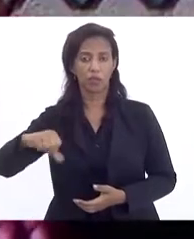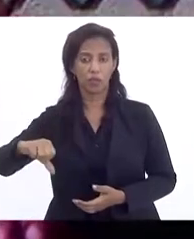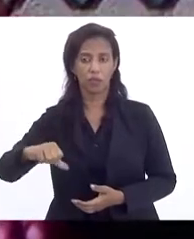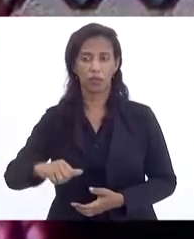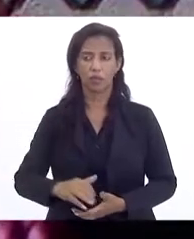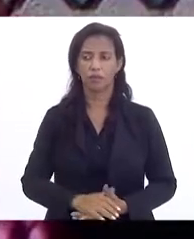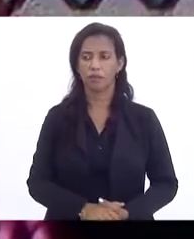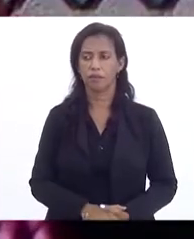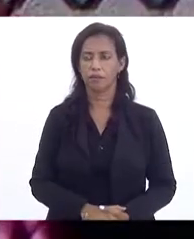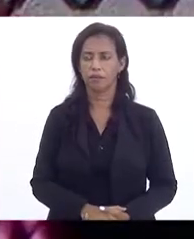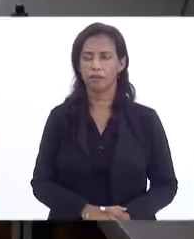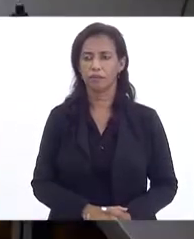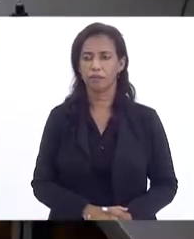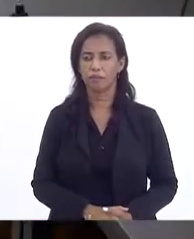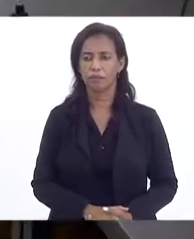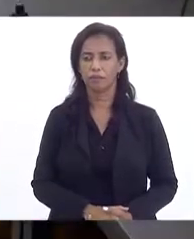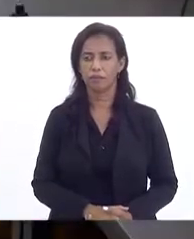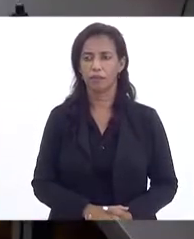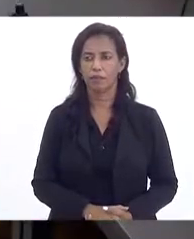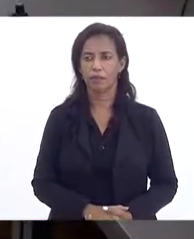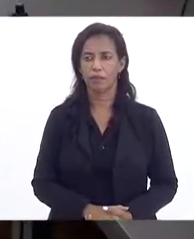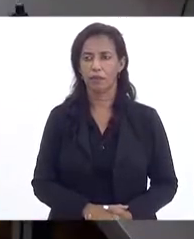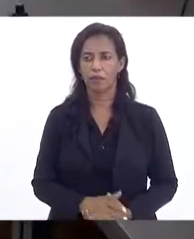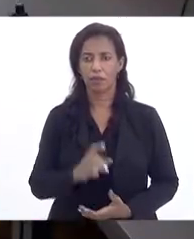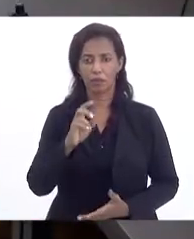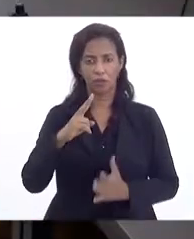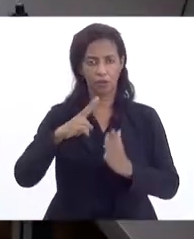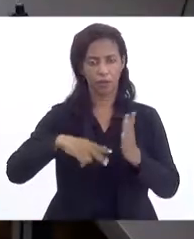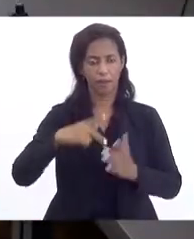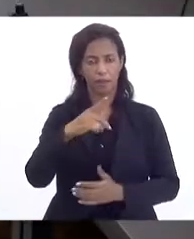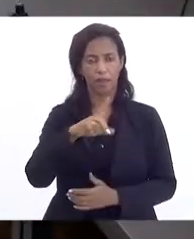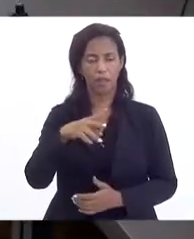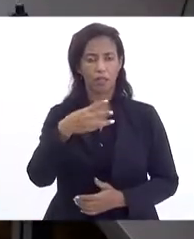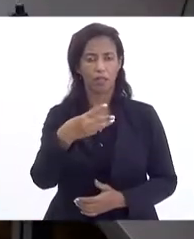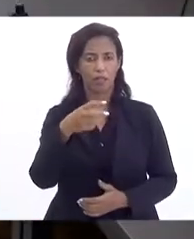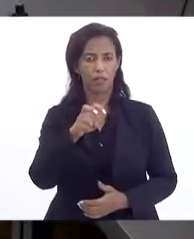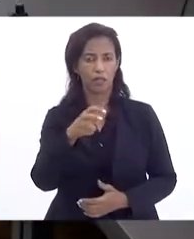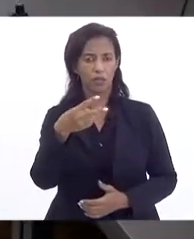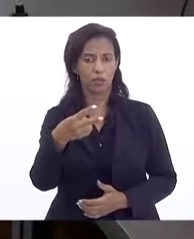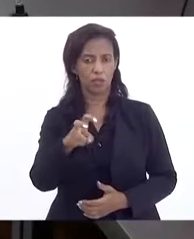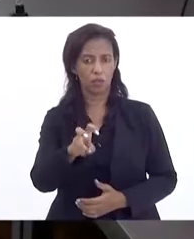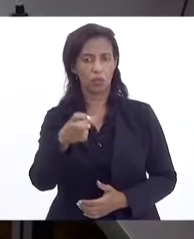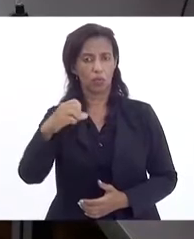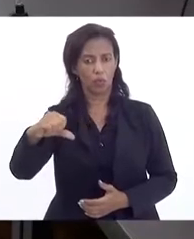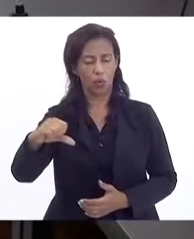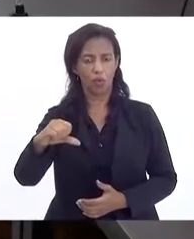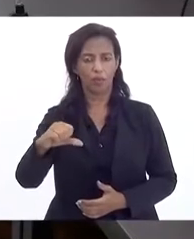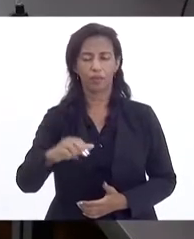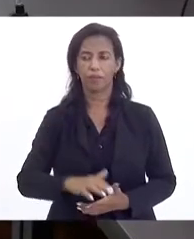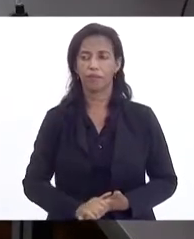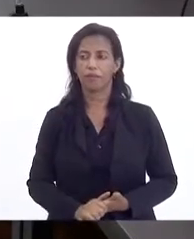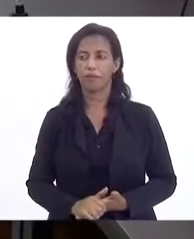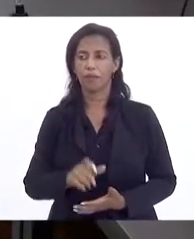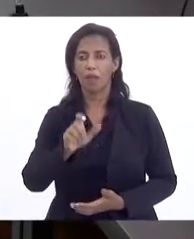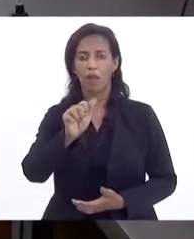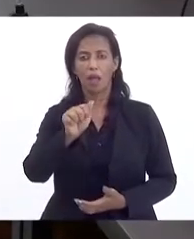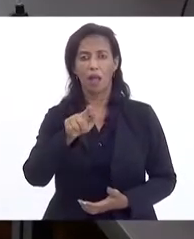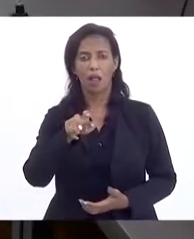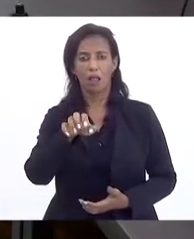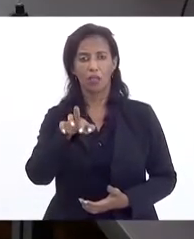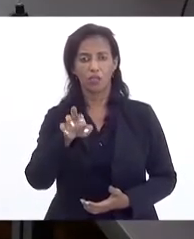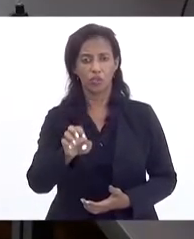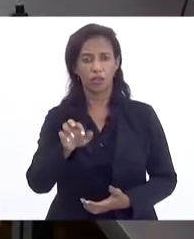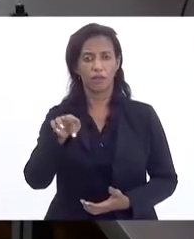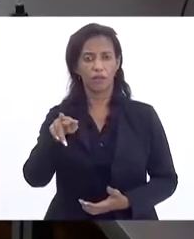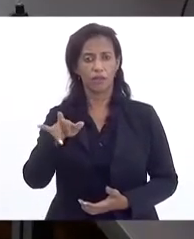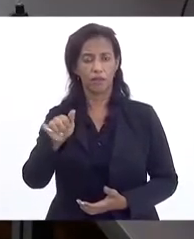Ok. Concedido o pedido de vista, eu só faço a leitura. Projeto de lei 3559 de 21, deputado Alexandre Freitas. E o 19, projeto de